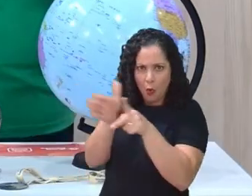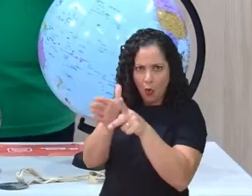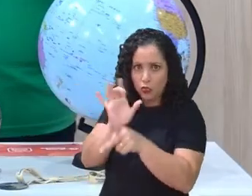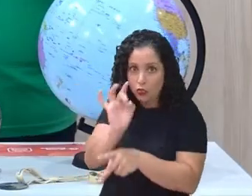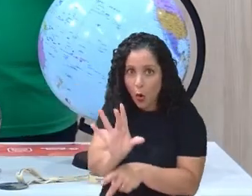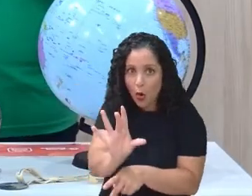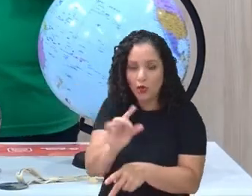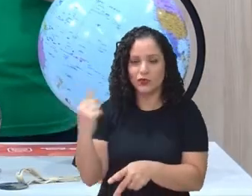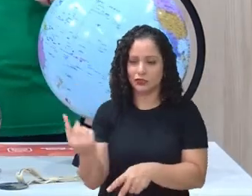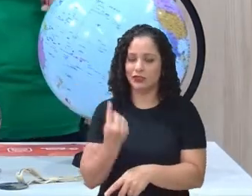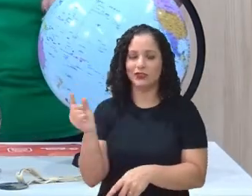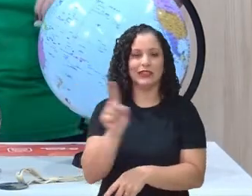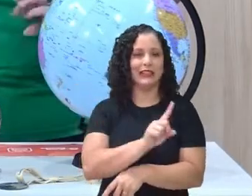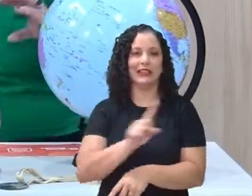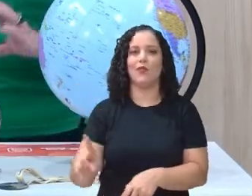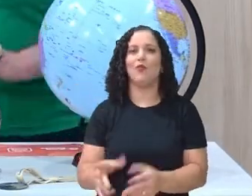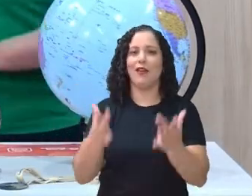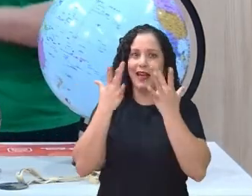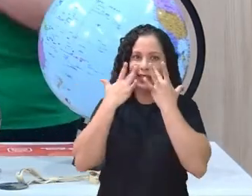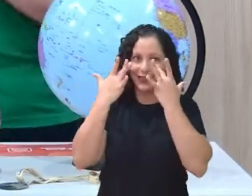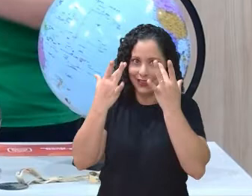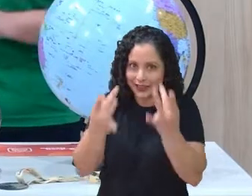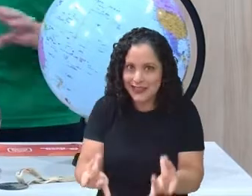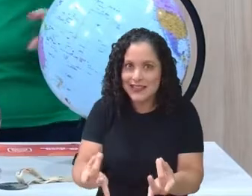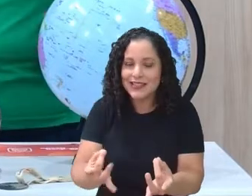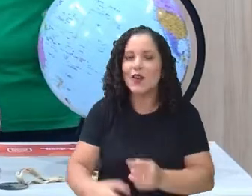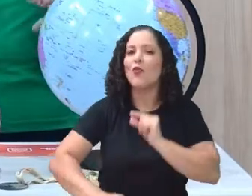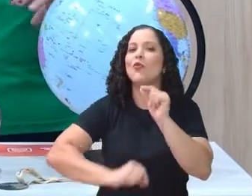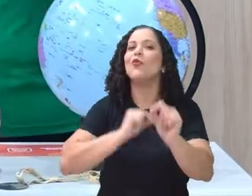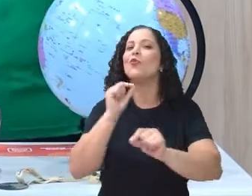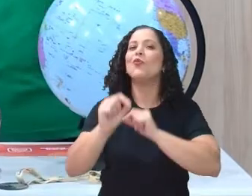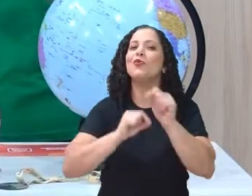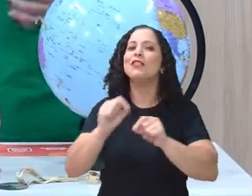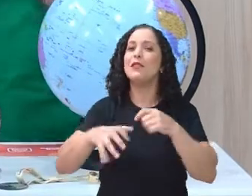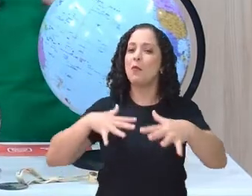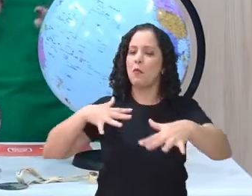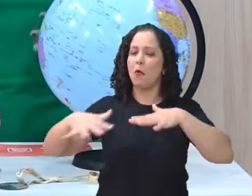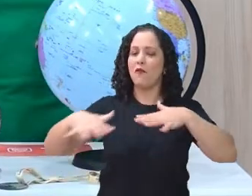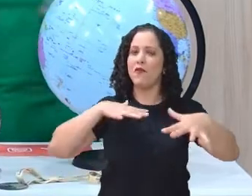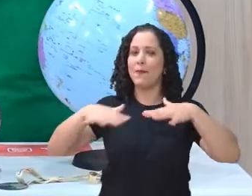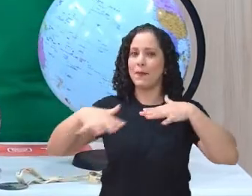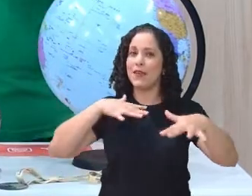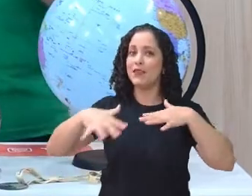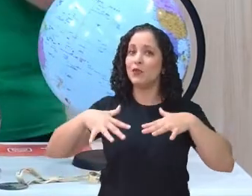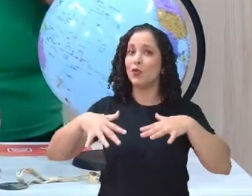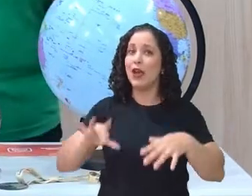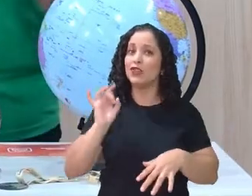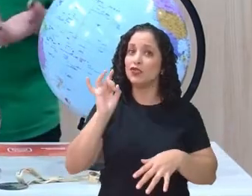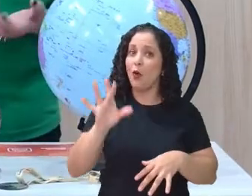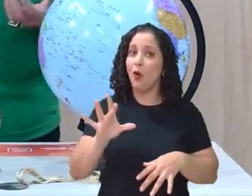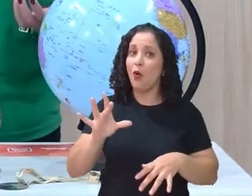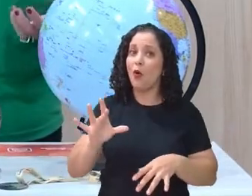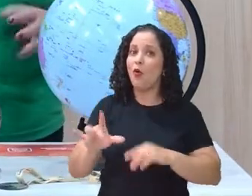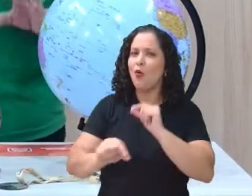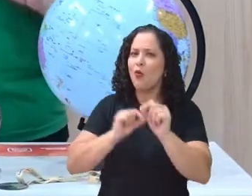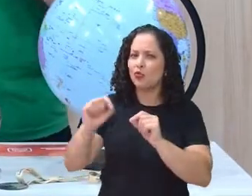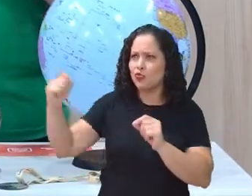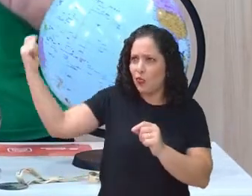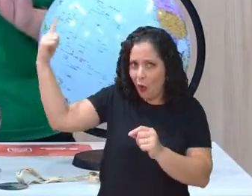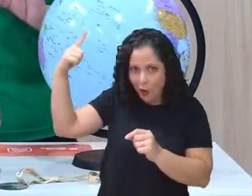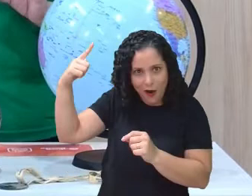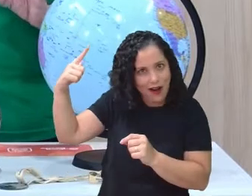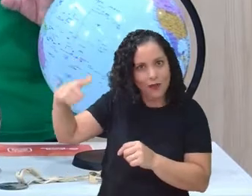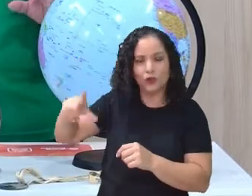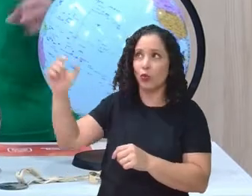a gente vai começar a prestar atenção que quem está, né, fazendo todo esse movimento são todos os outros astros. O Sol está